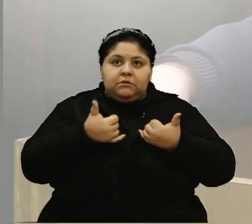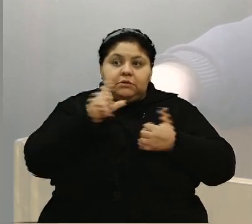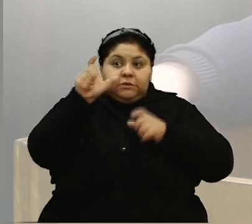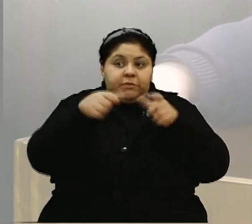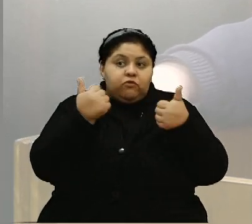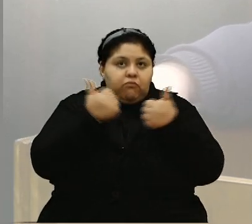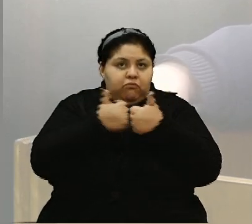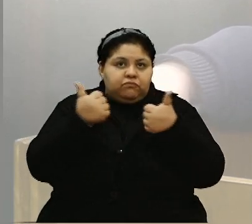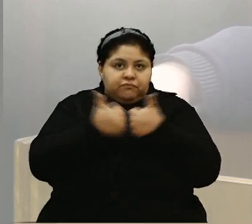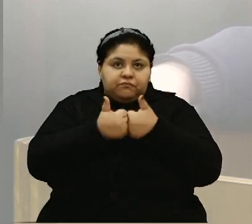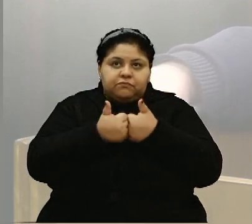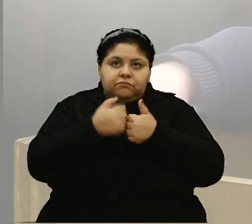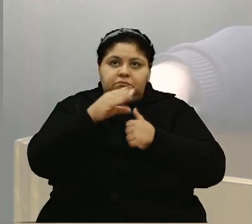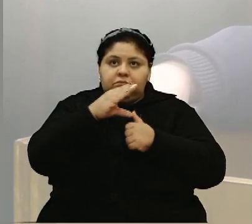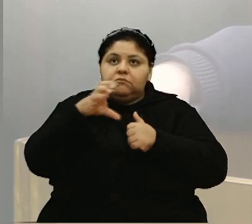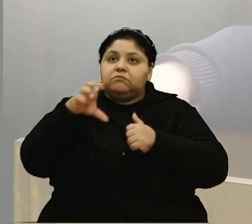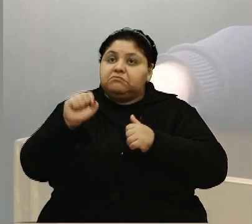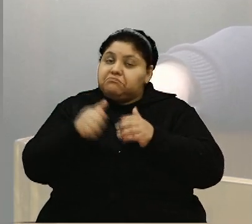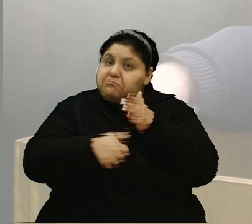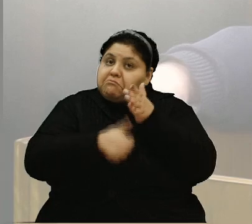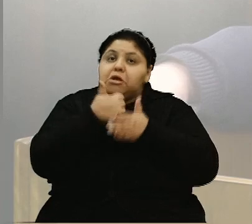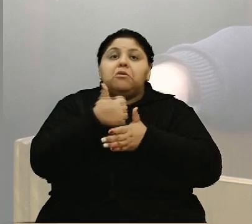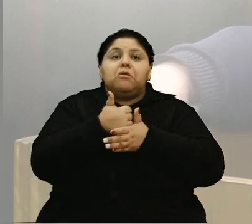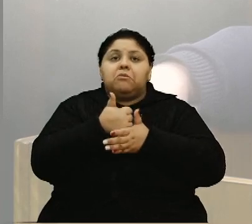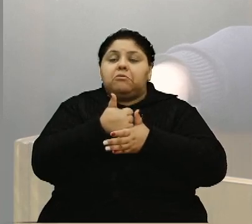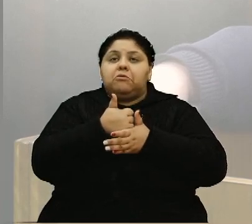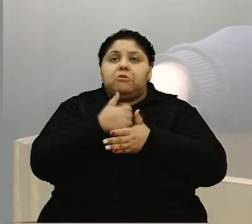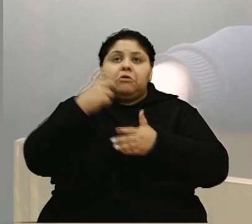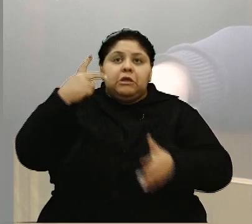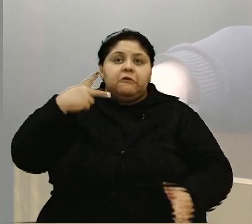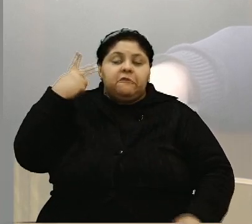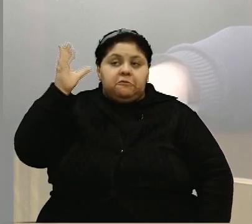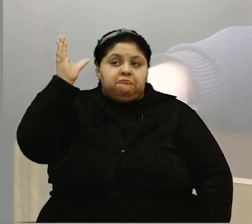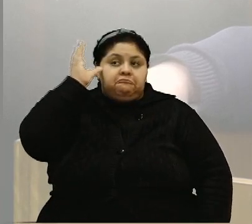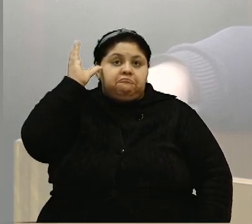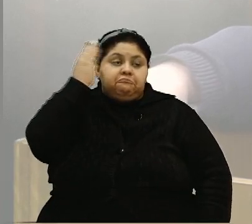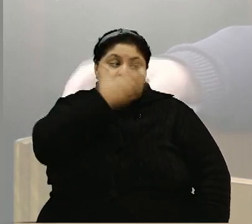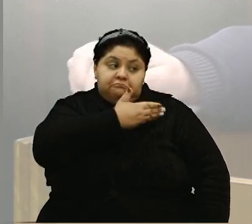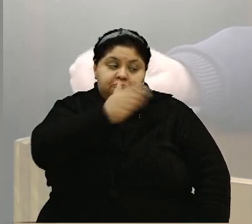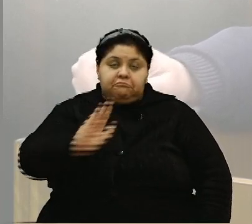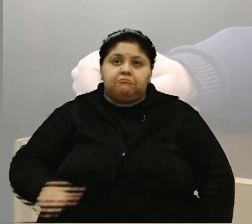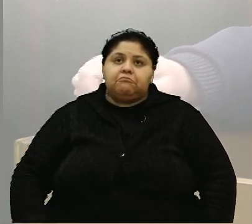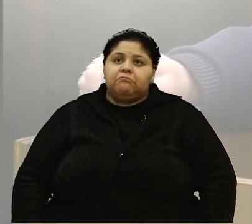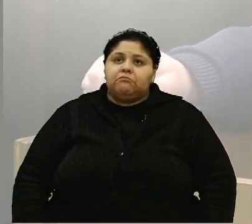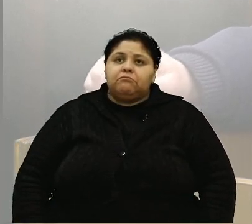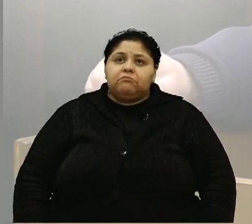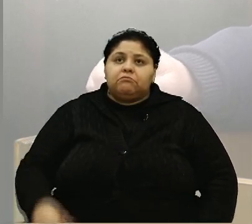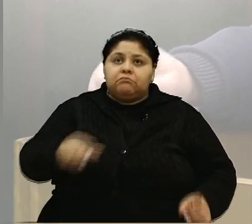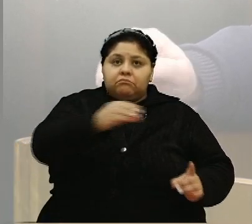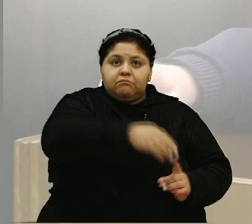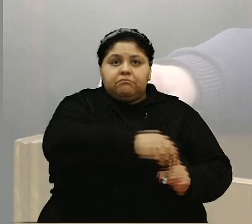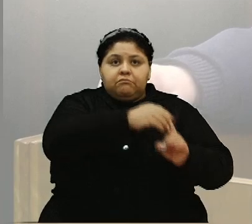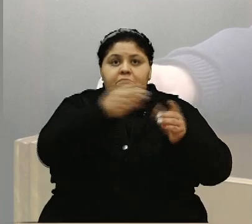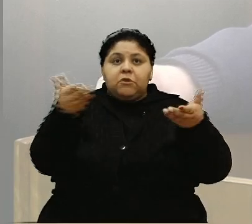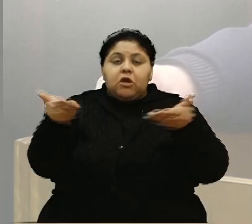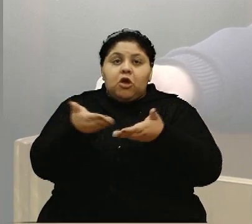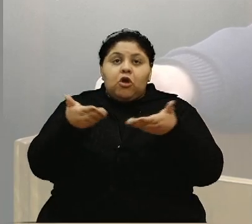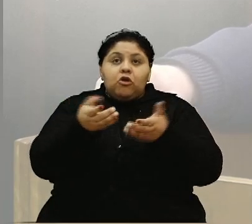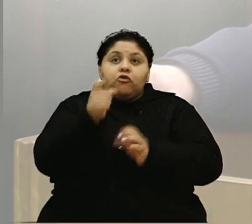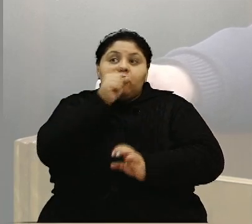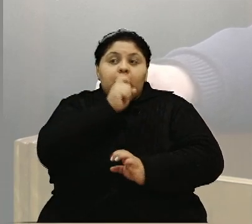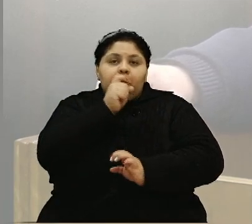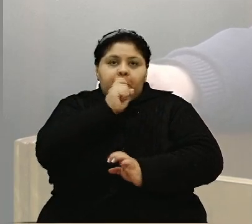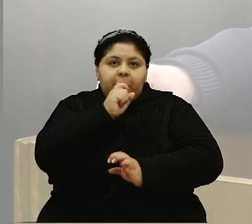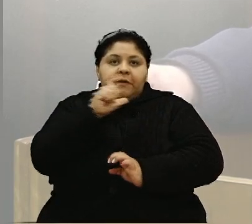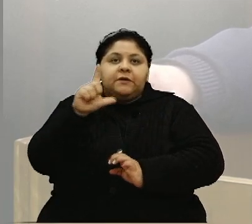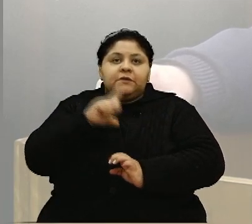gente, é de que o CES deu uma boa melhorada, vereador Cador. Uma boa melhorada. E principalmente agora no inverno.